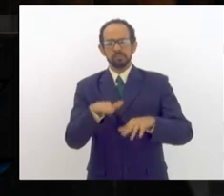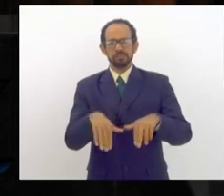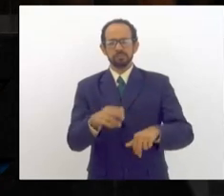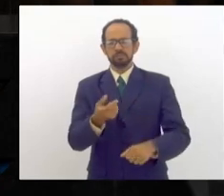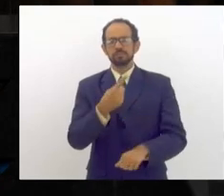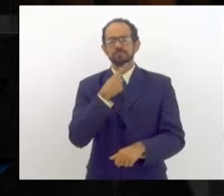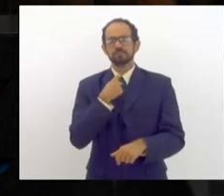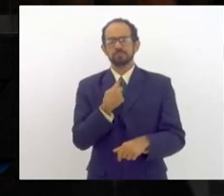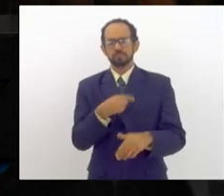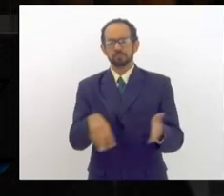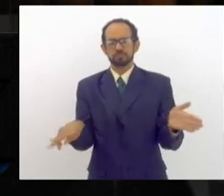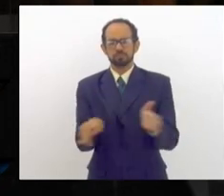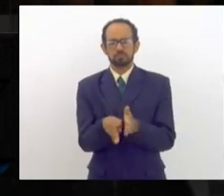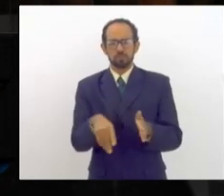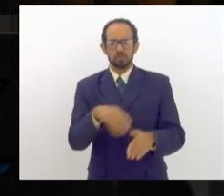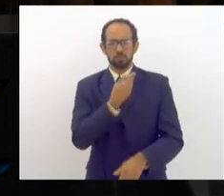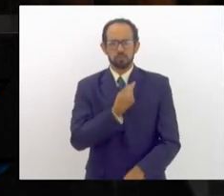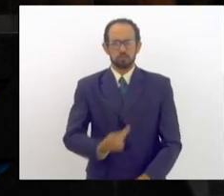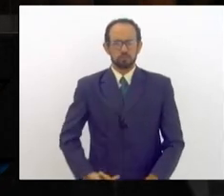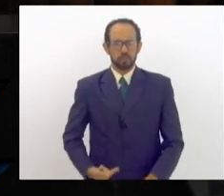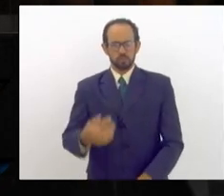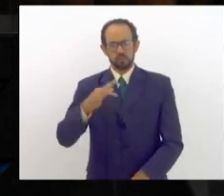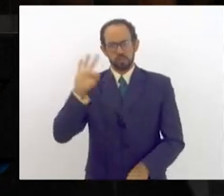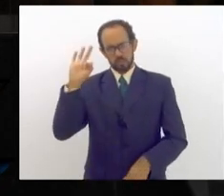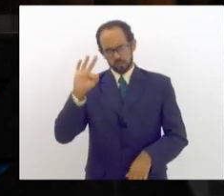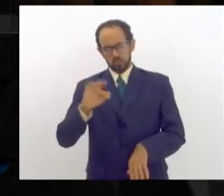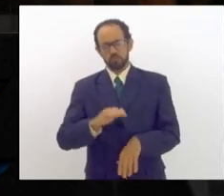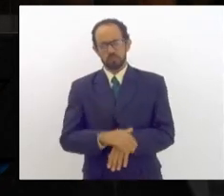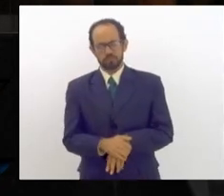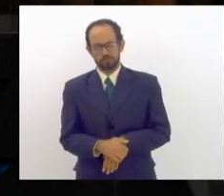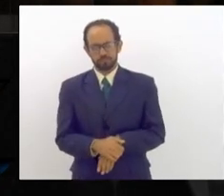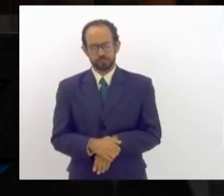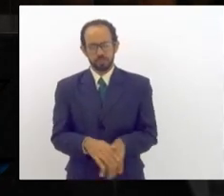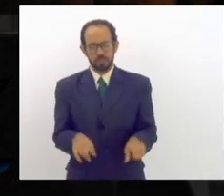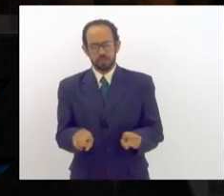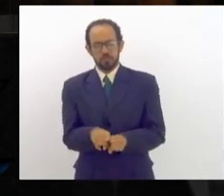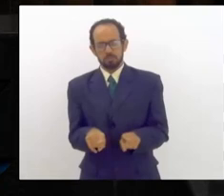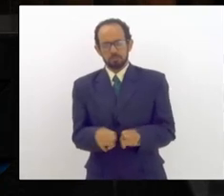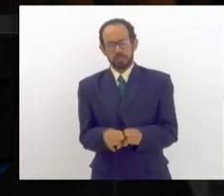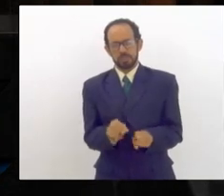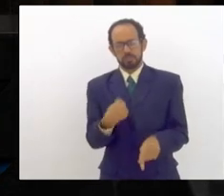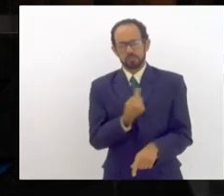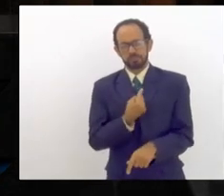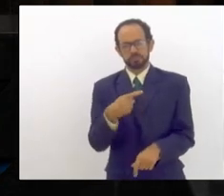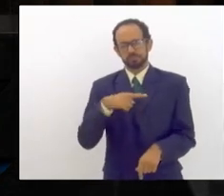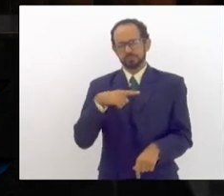do Governo Federal Além disso nós temos aqui